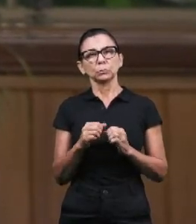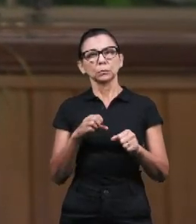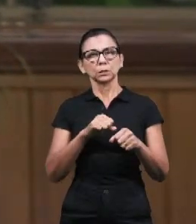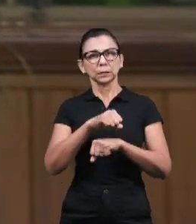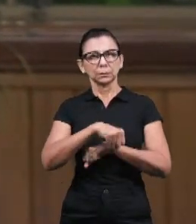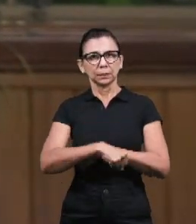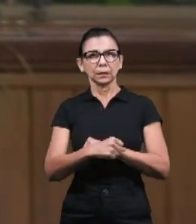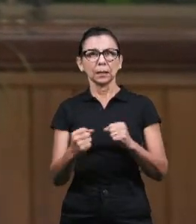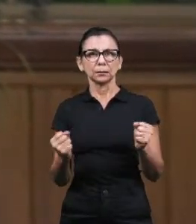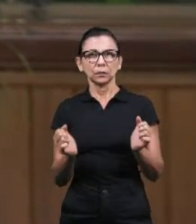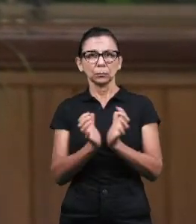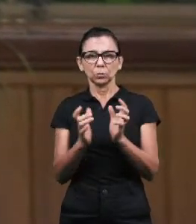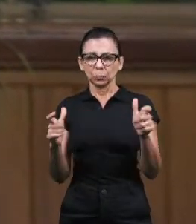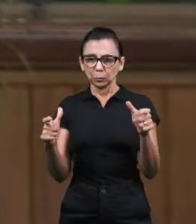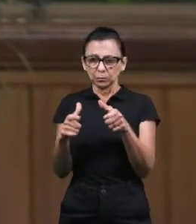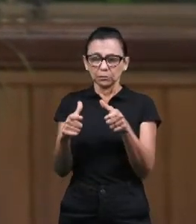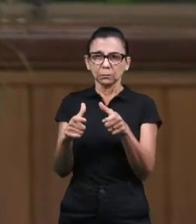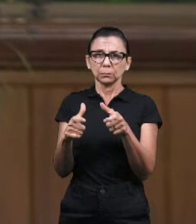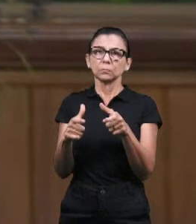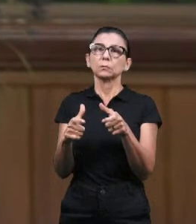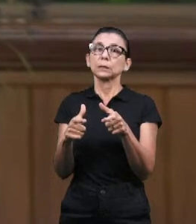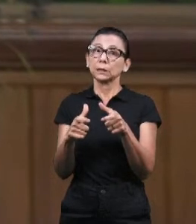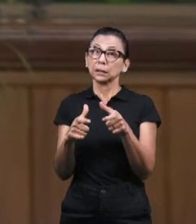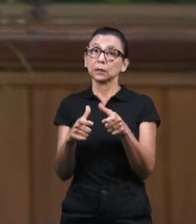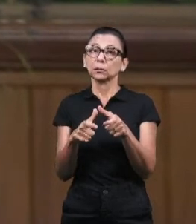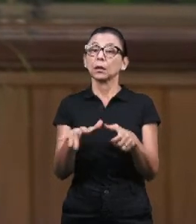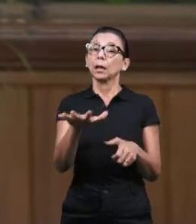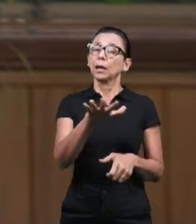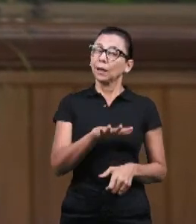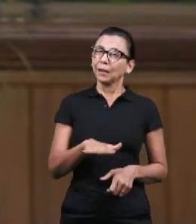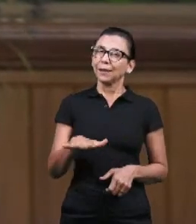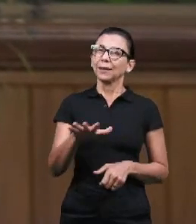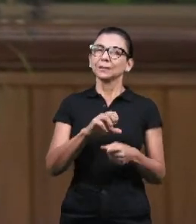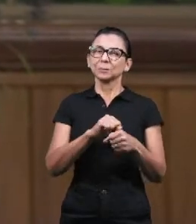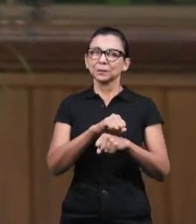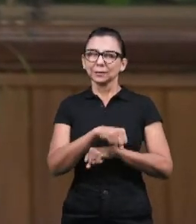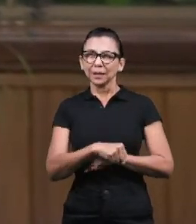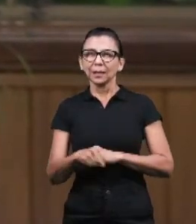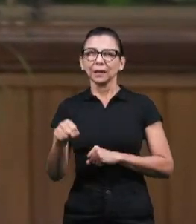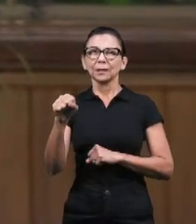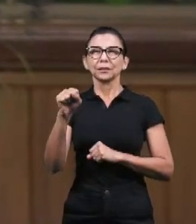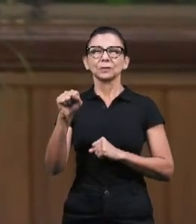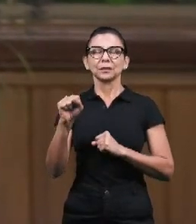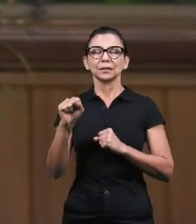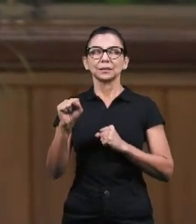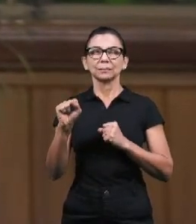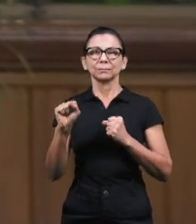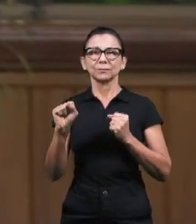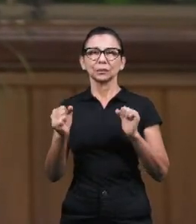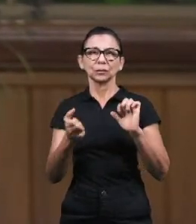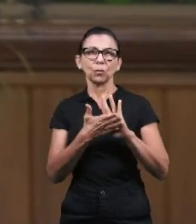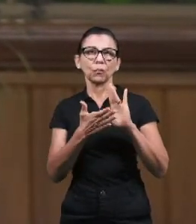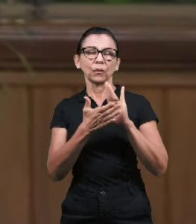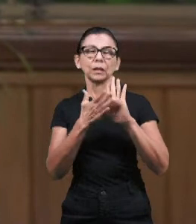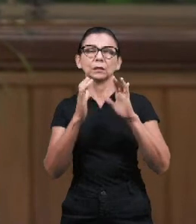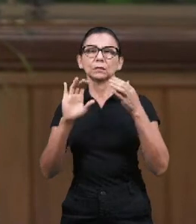diferente, né? Já faz diferença. Já é um ambiente de seminário, os irmãos cantando, glorificando, e isso traz